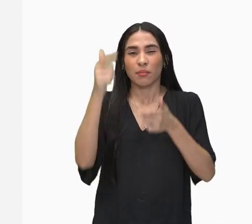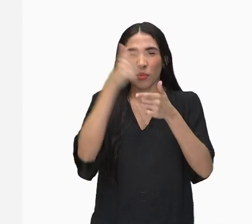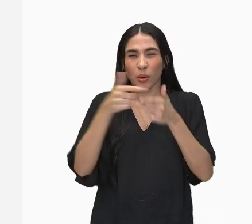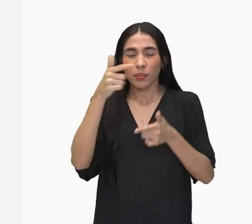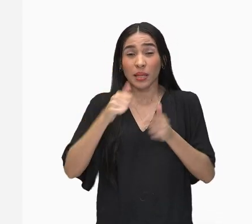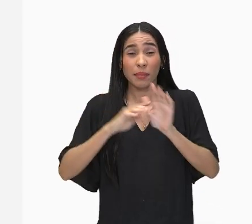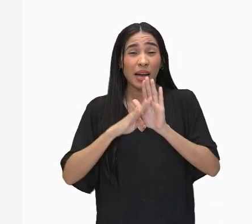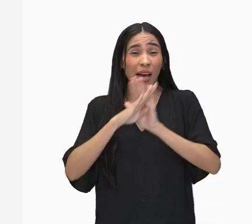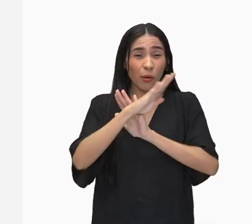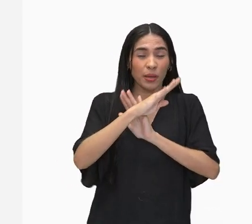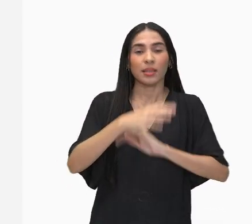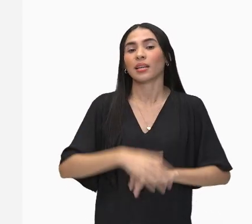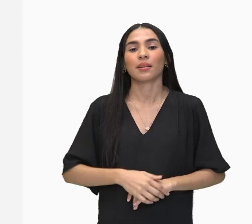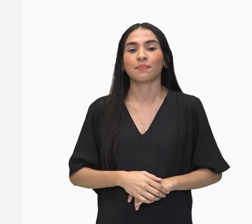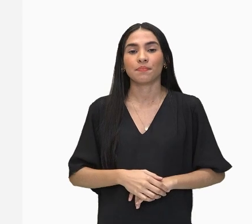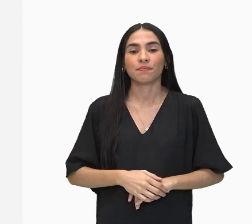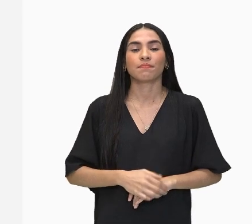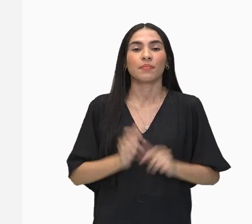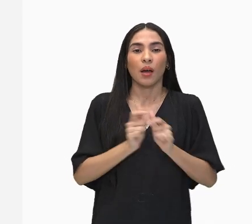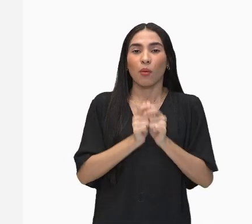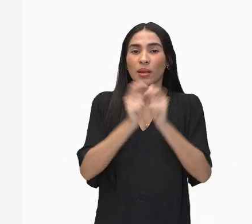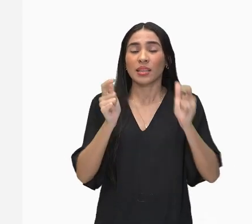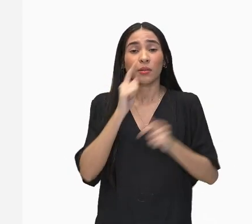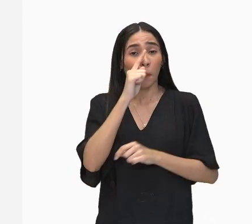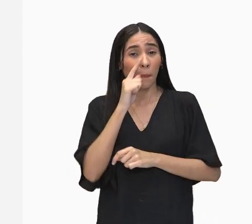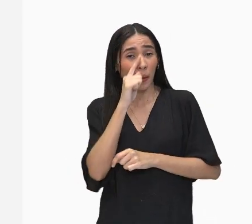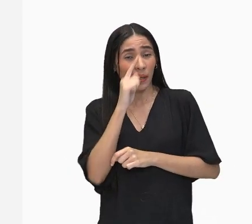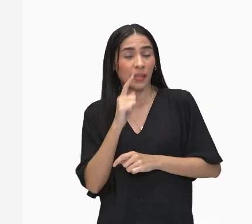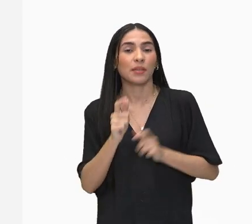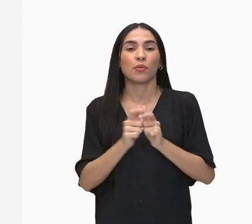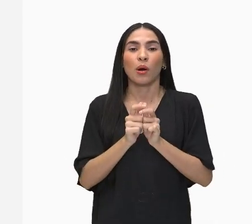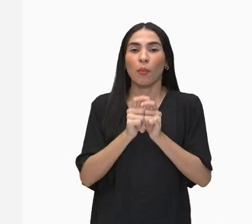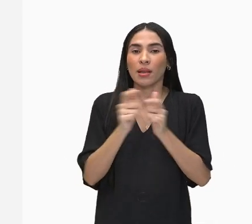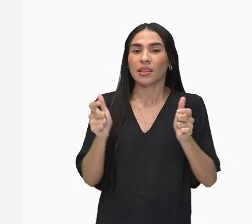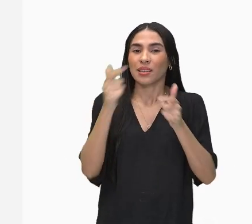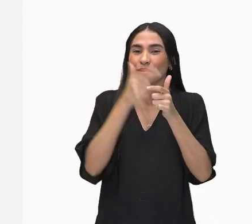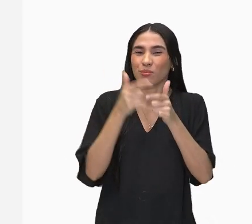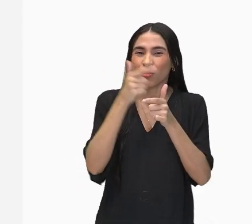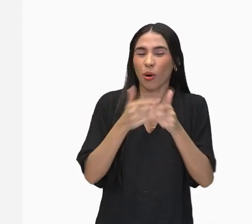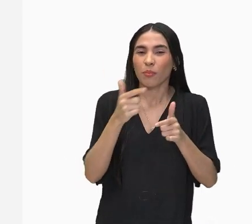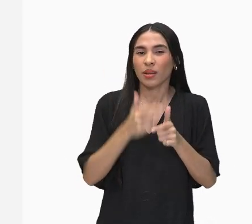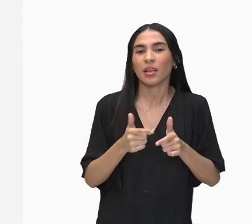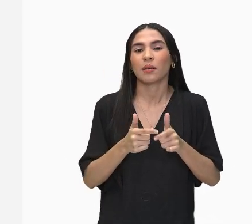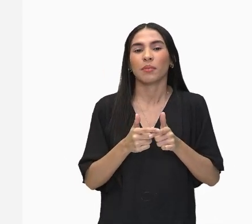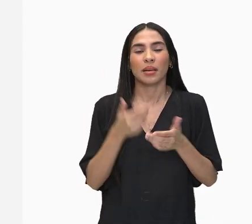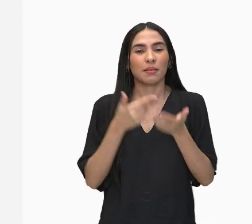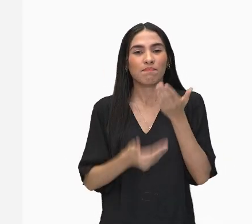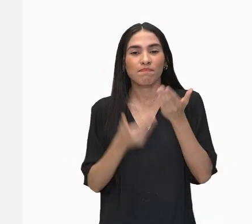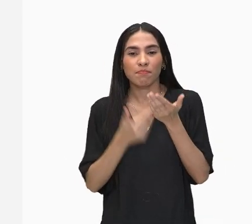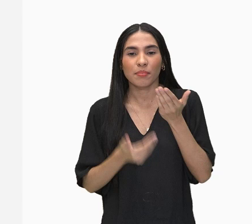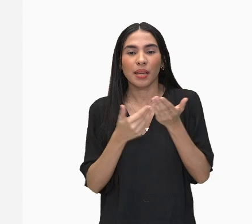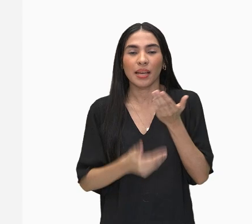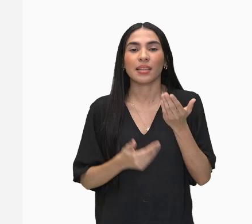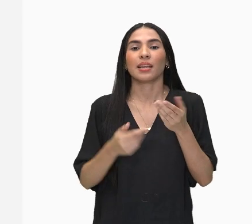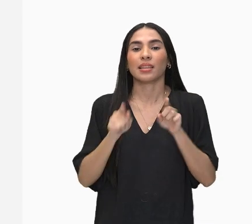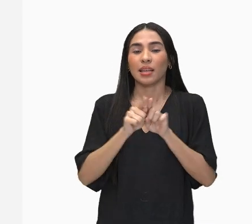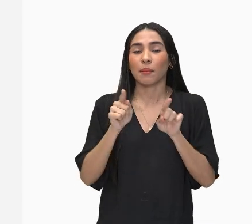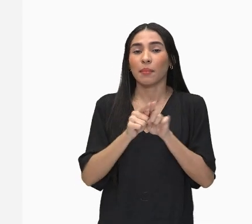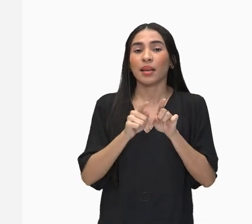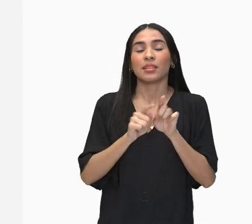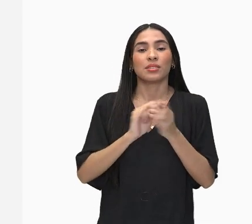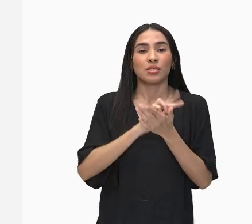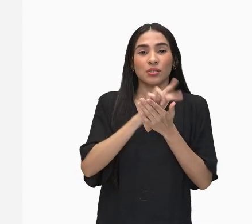desses solos, aumentando o risco de erosão, aumentando a sua toxicidade e a perda de seus nutrientes,